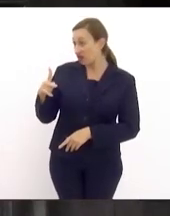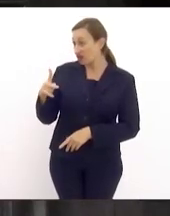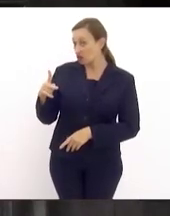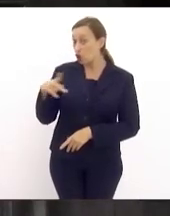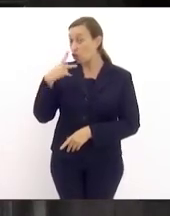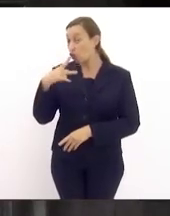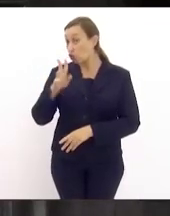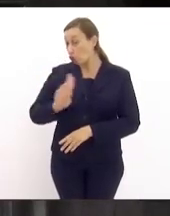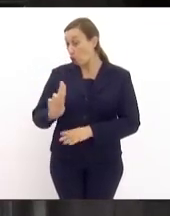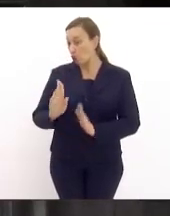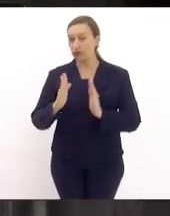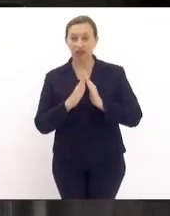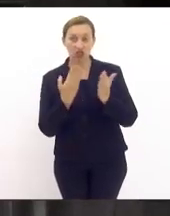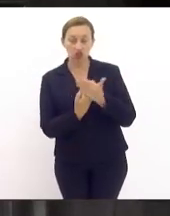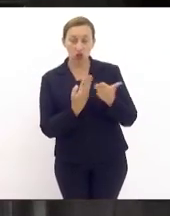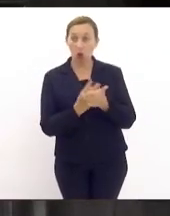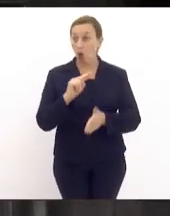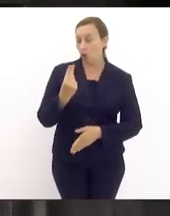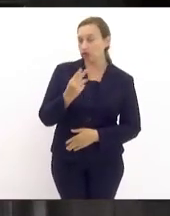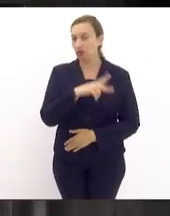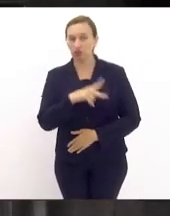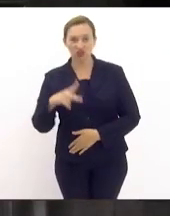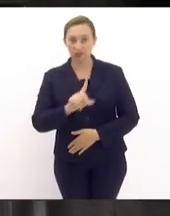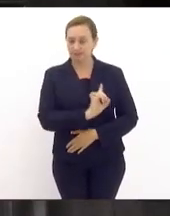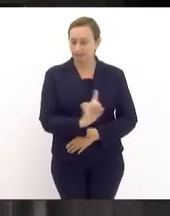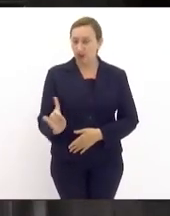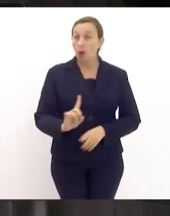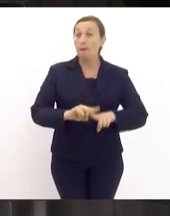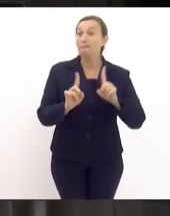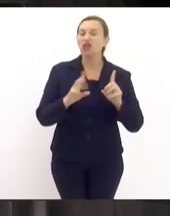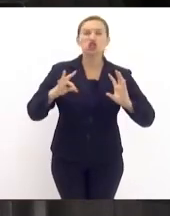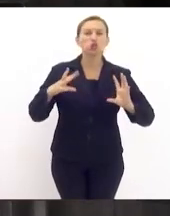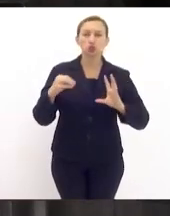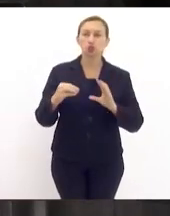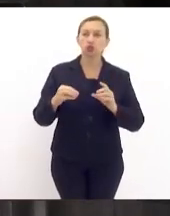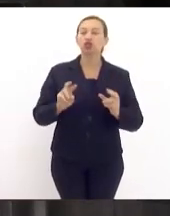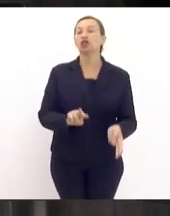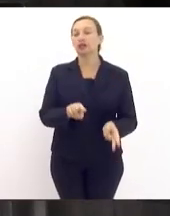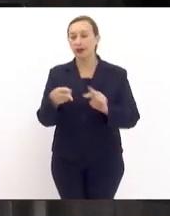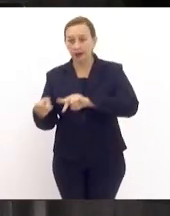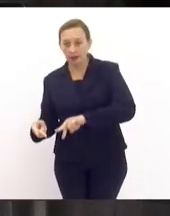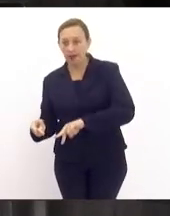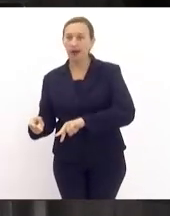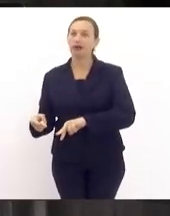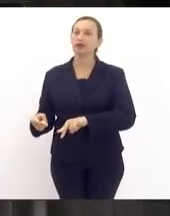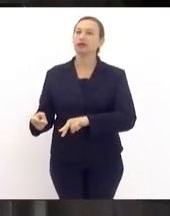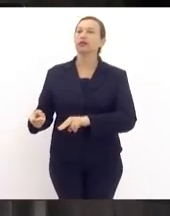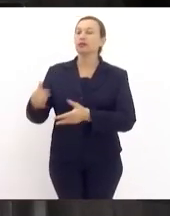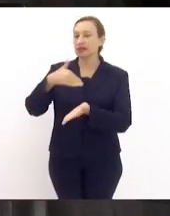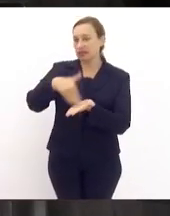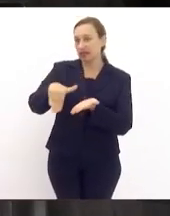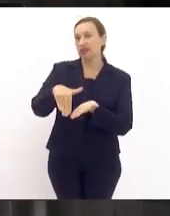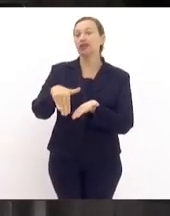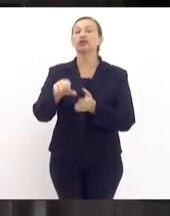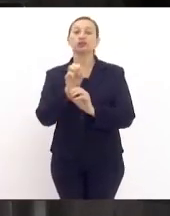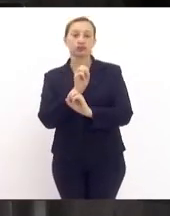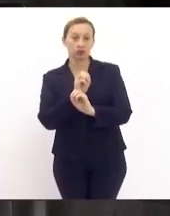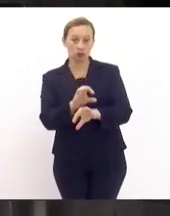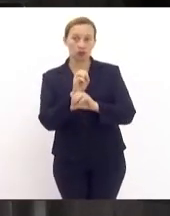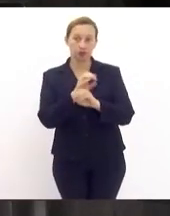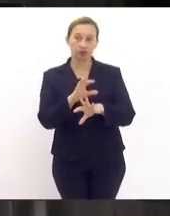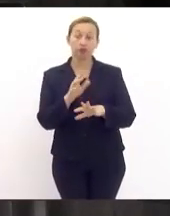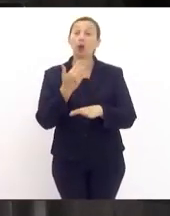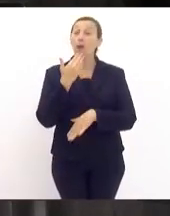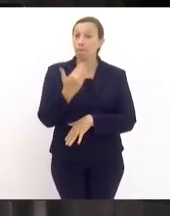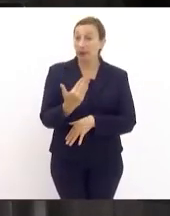nome da escola, nem o nome da professora. Mas isso tudo já está encaminhado num ofício para a Secretaria de Educação, onde eu